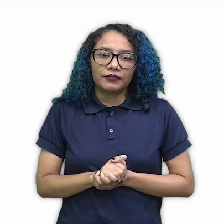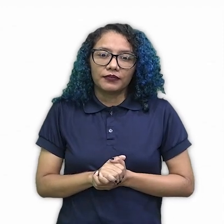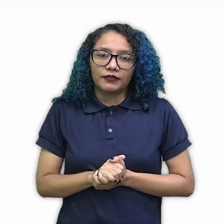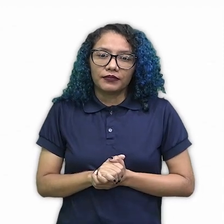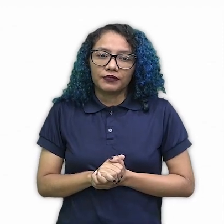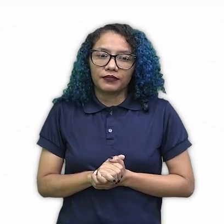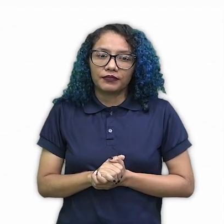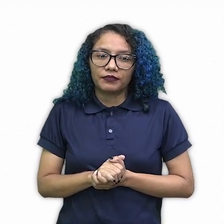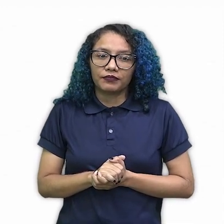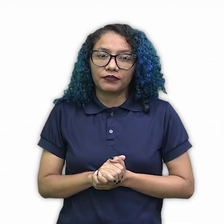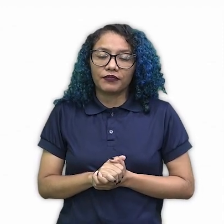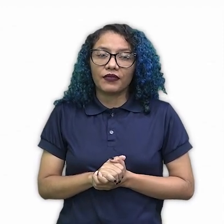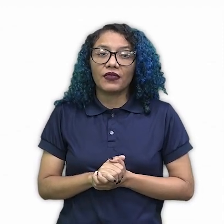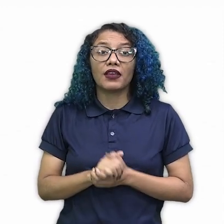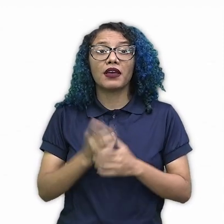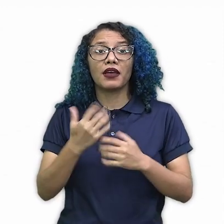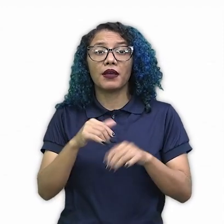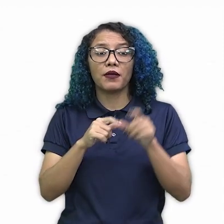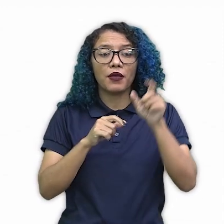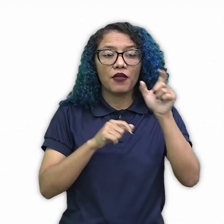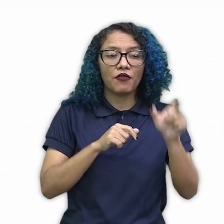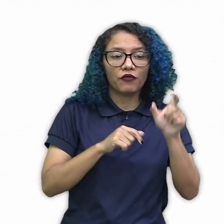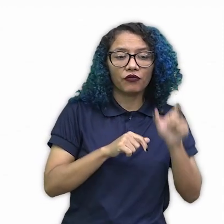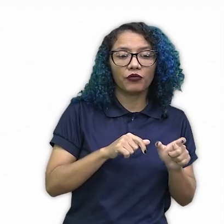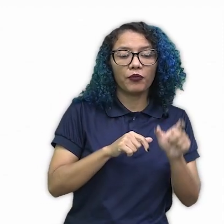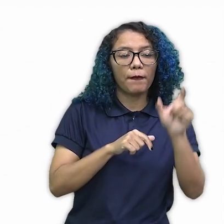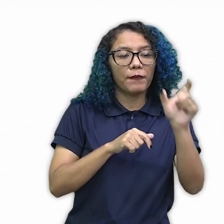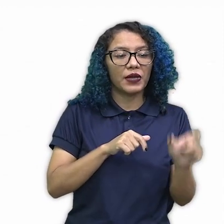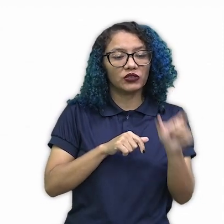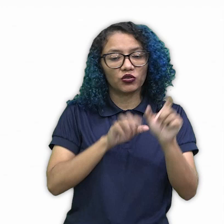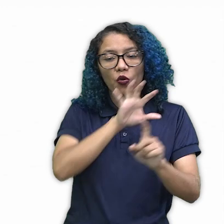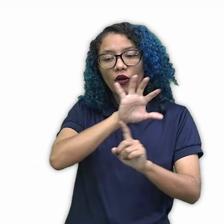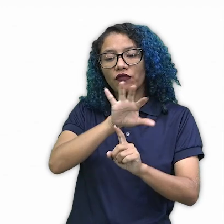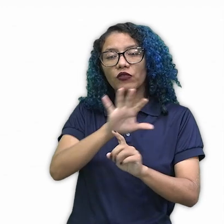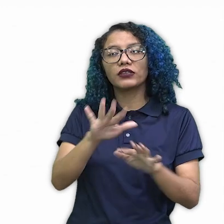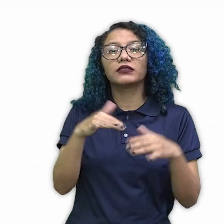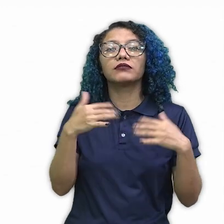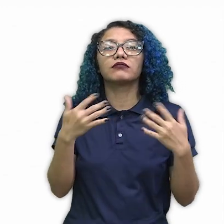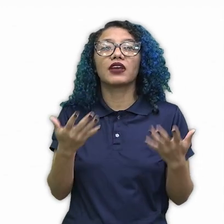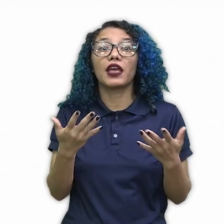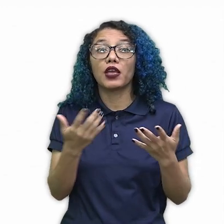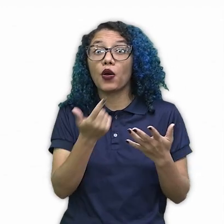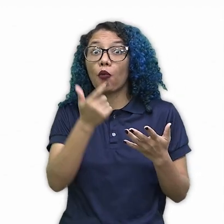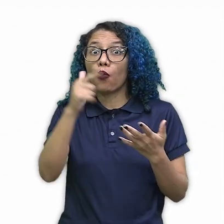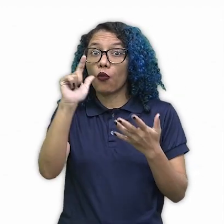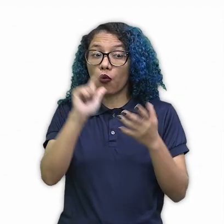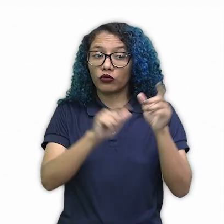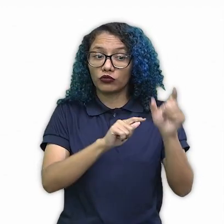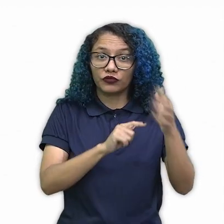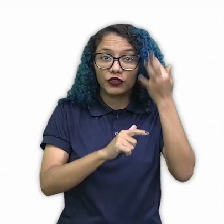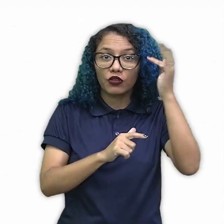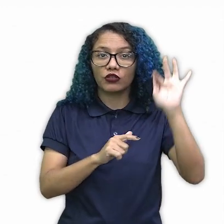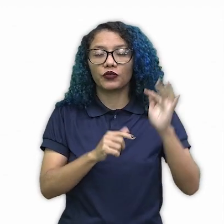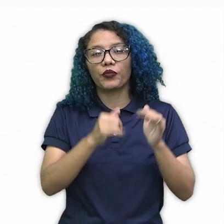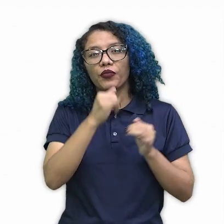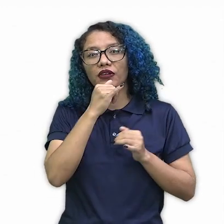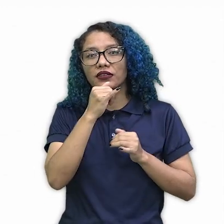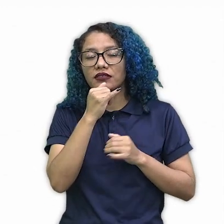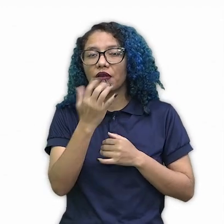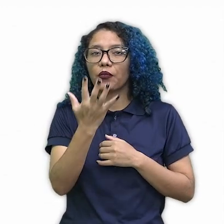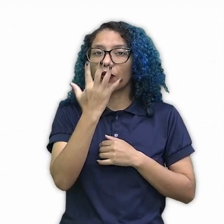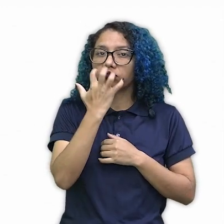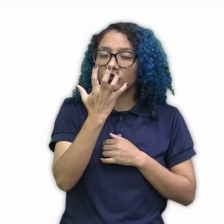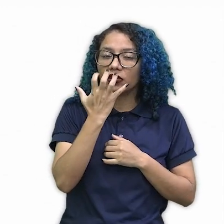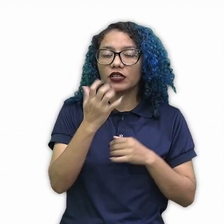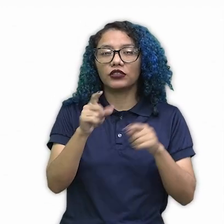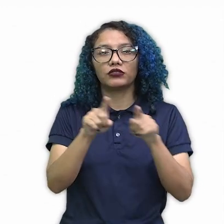quê? Ele foi influenciado por grandes nomes deste período, né? Que vieram um pouquinho antes dele, como, por exemplo,